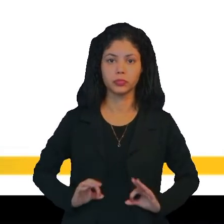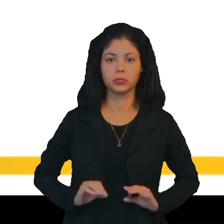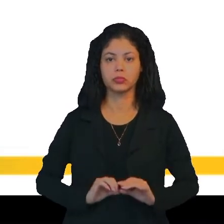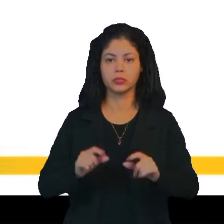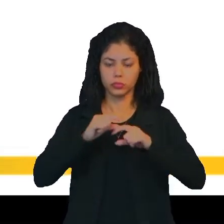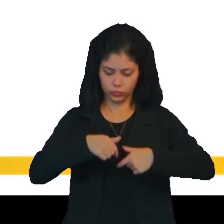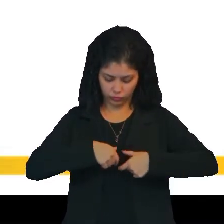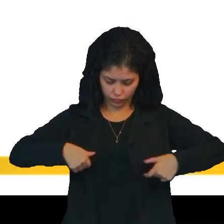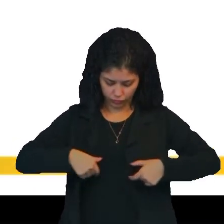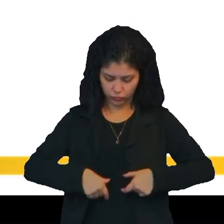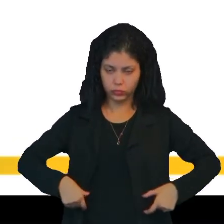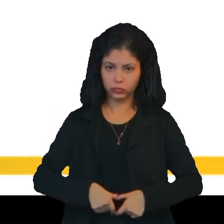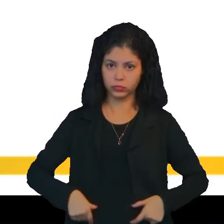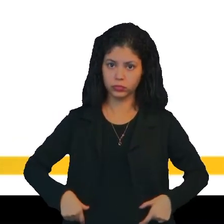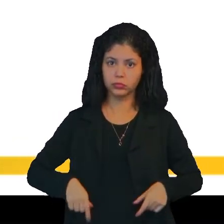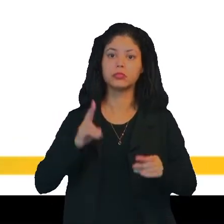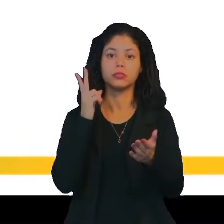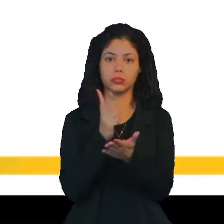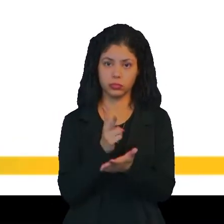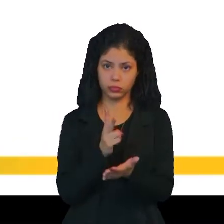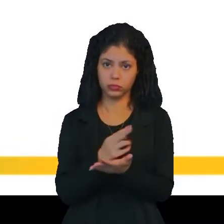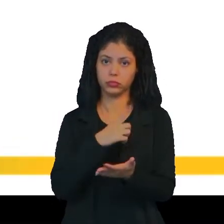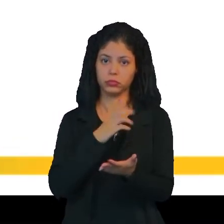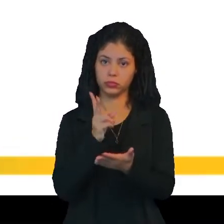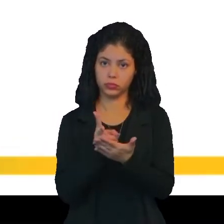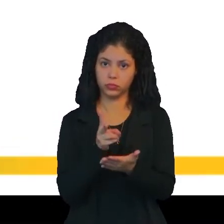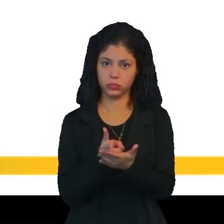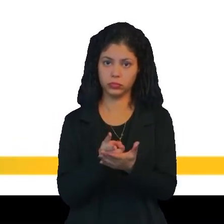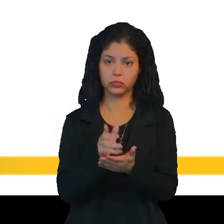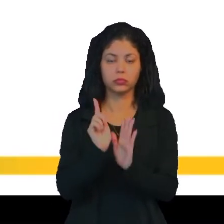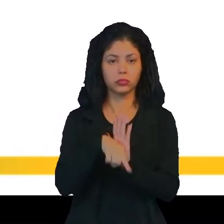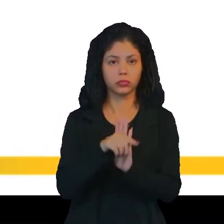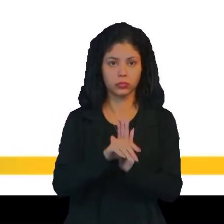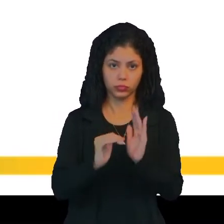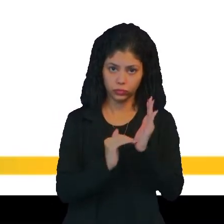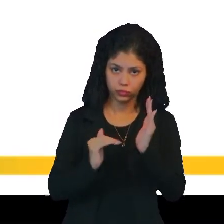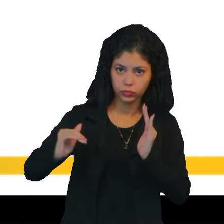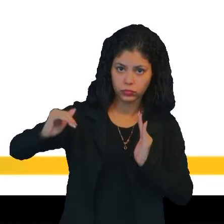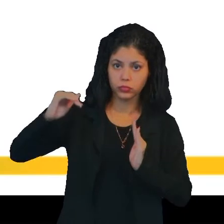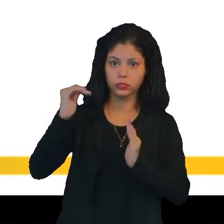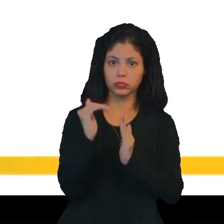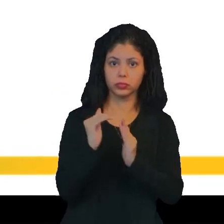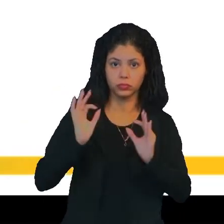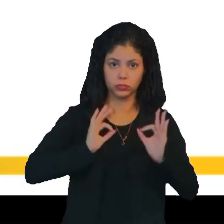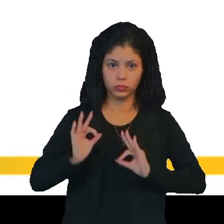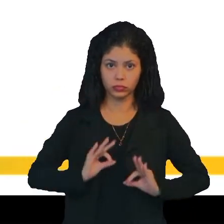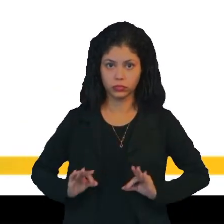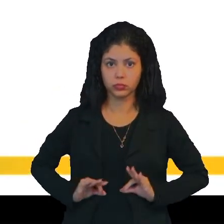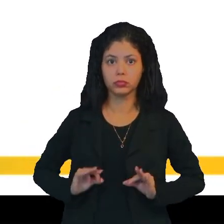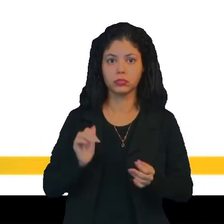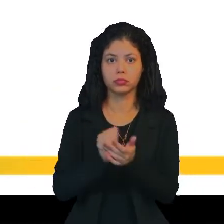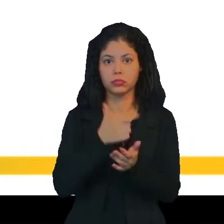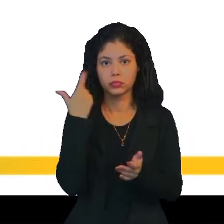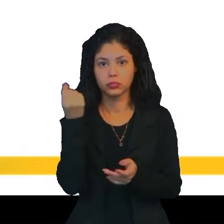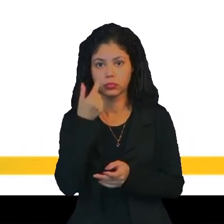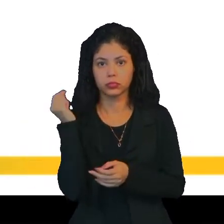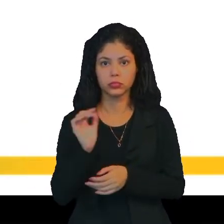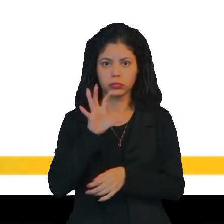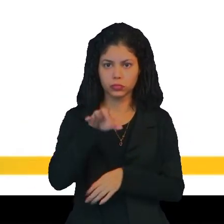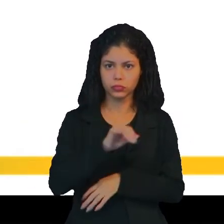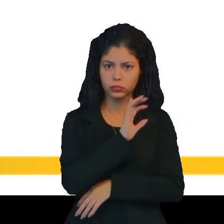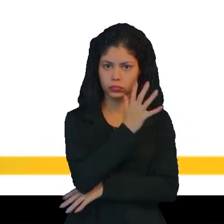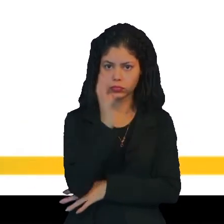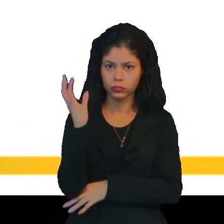o tigre, ele pertence ao mesmo gênero pantera. Mais acima nós temos a onça pintada, o tigre e o gato selvagem